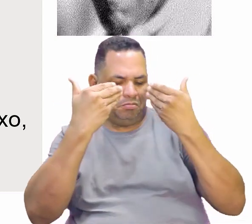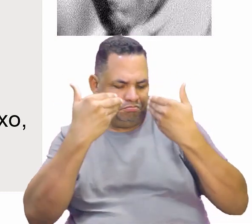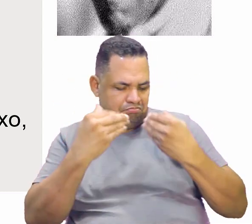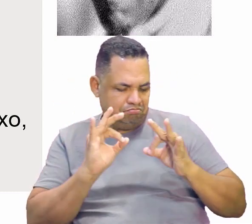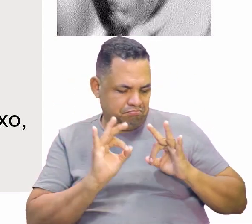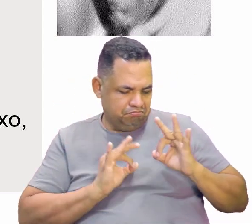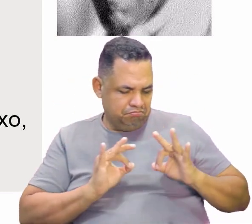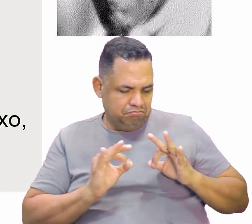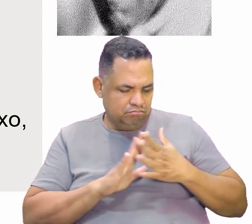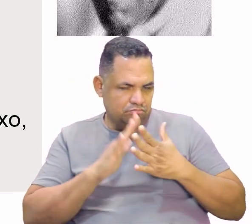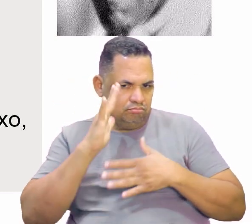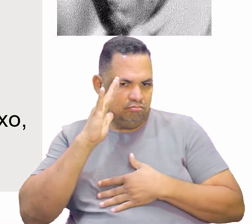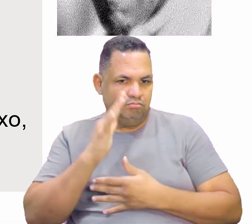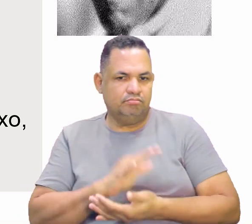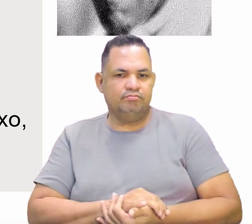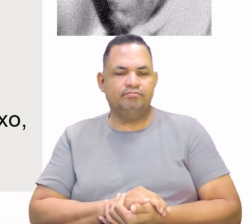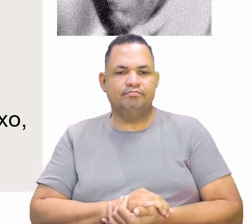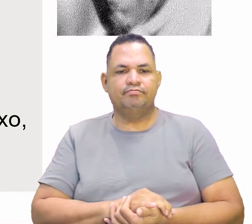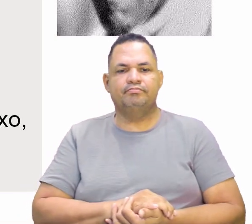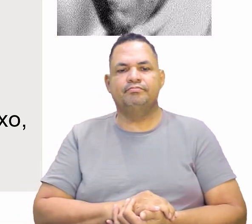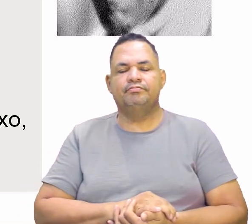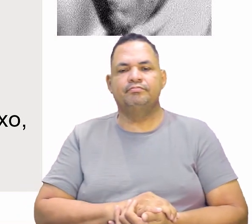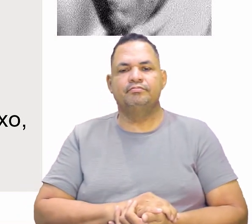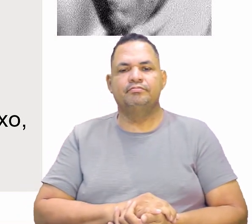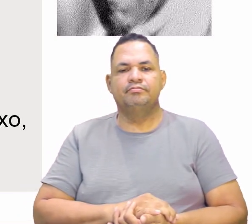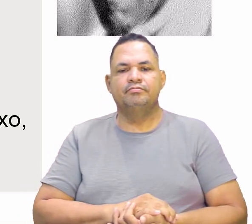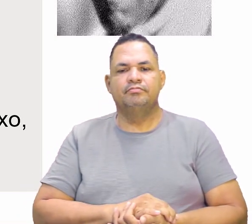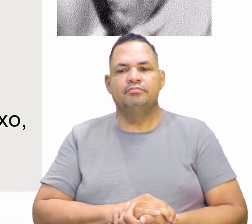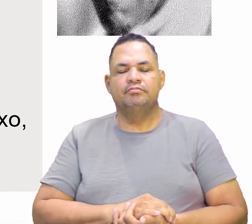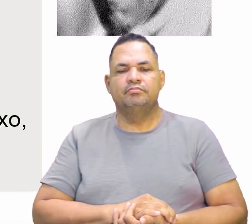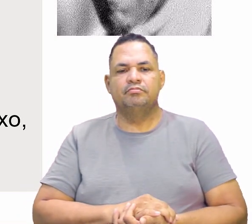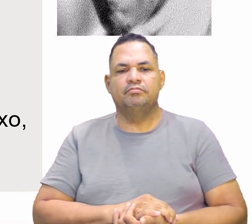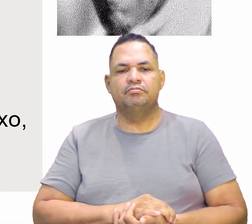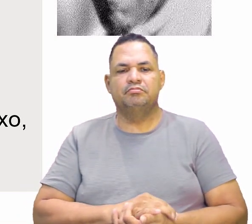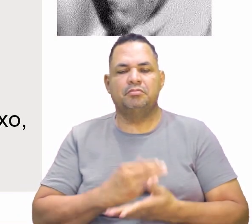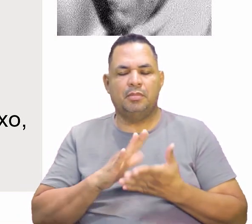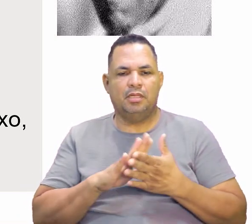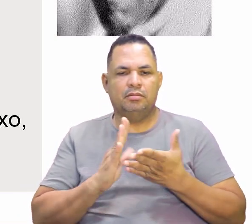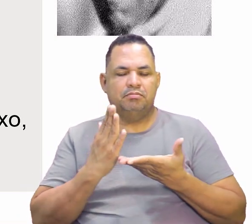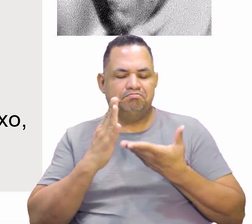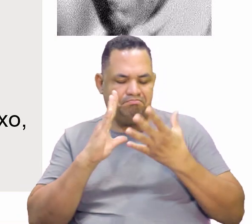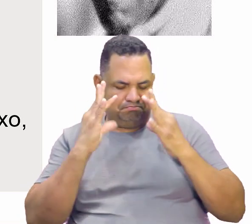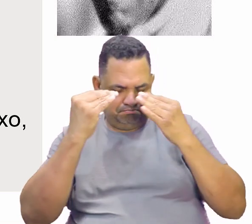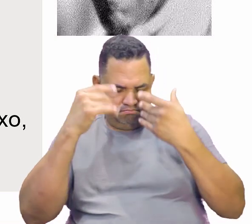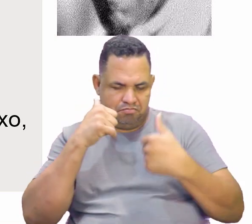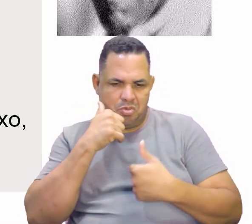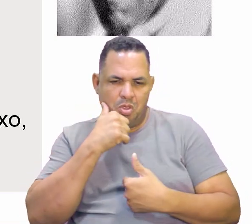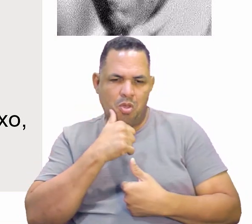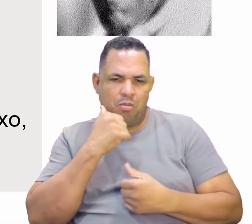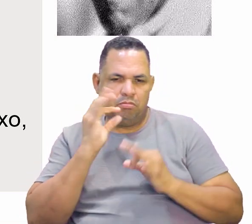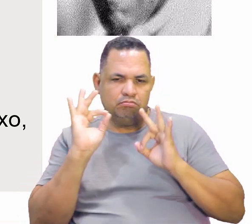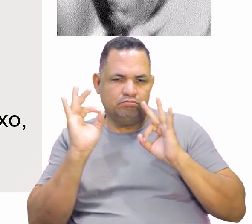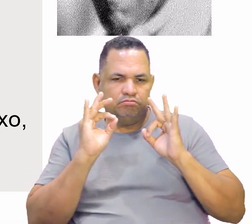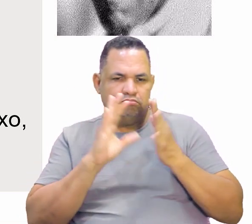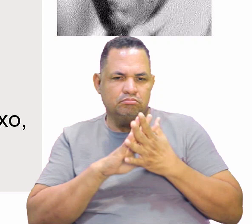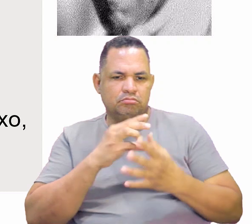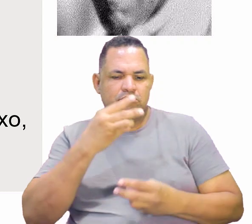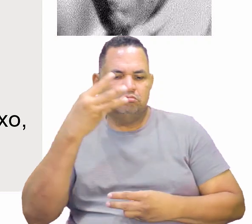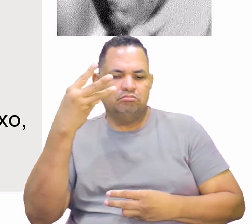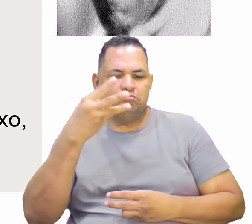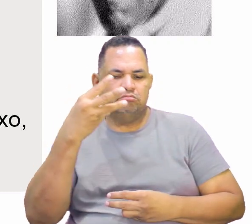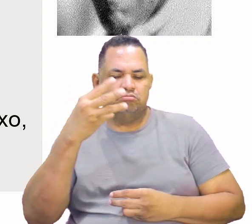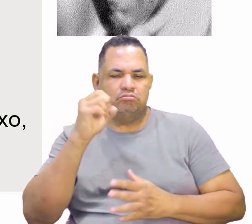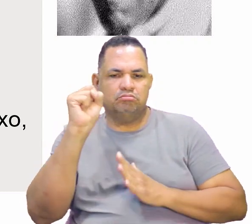tratada. Você já imagina que vai ser algo diferente. Olha o choque que dá. Moça linda, bem tratada, 3 séculos de